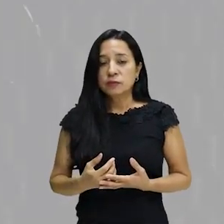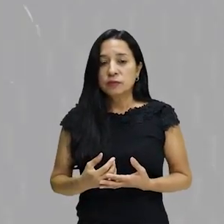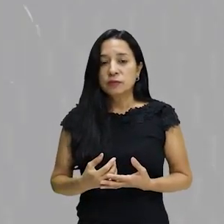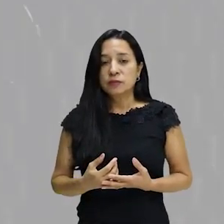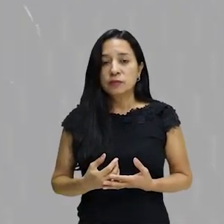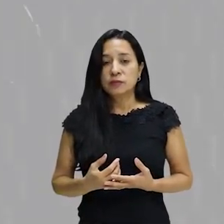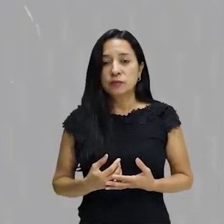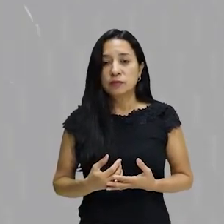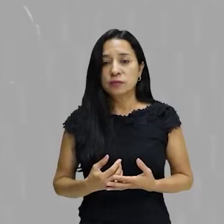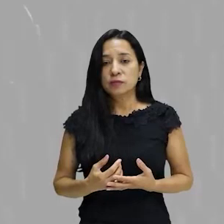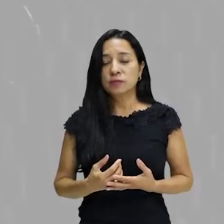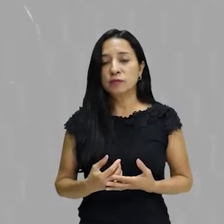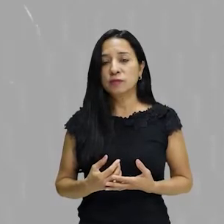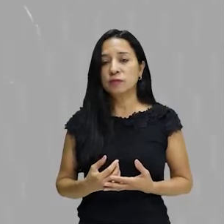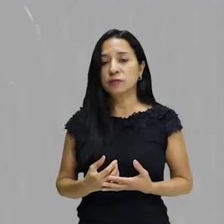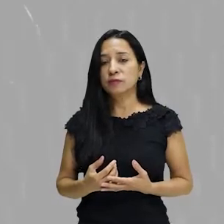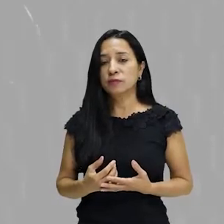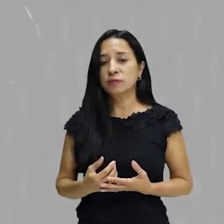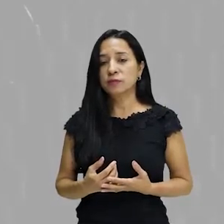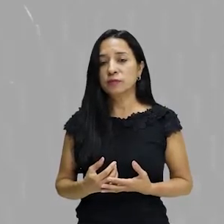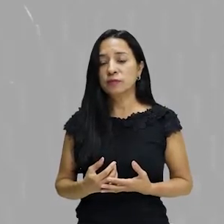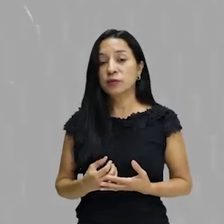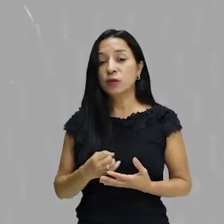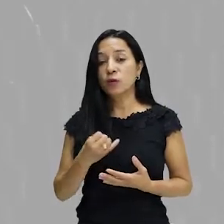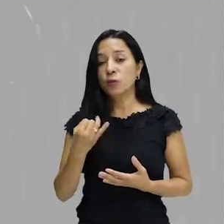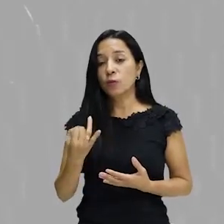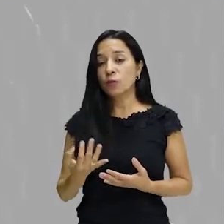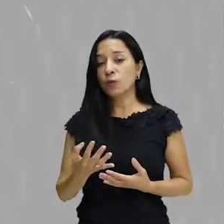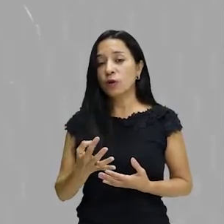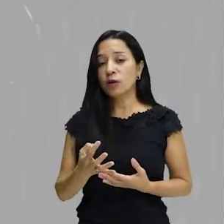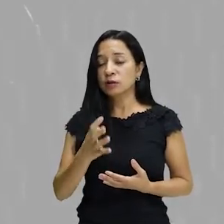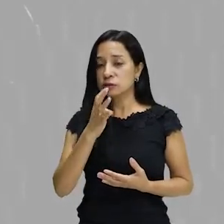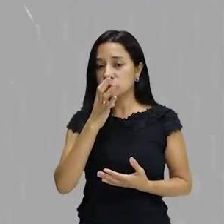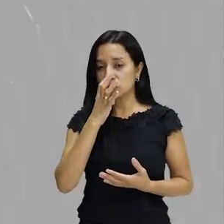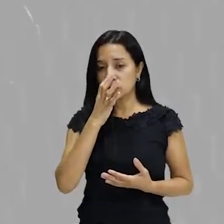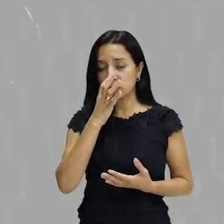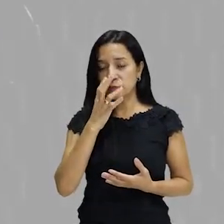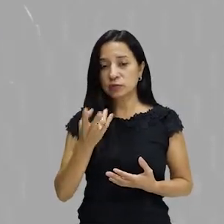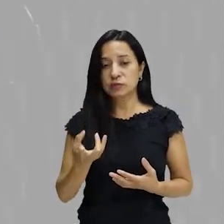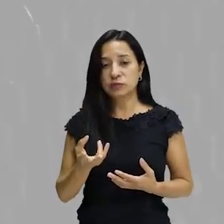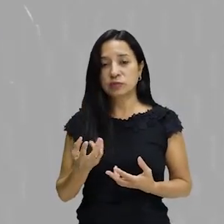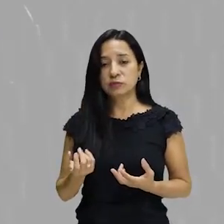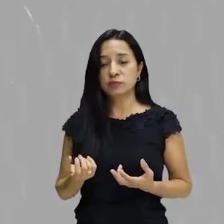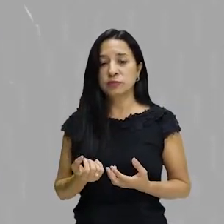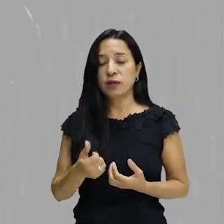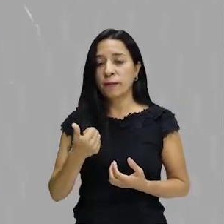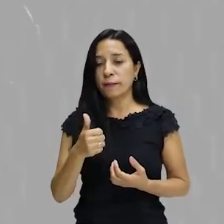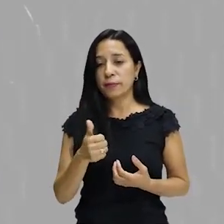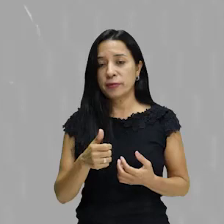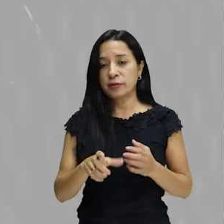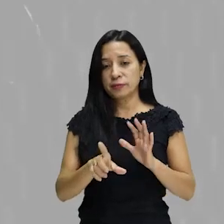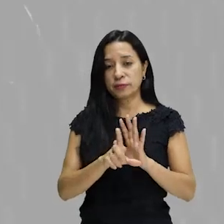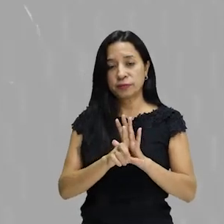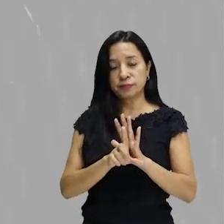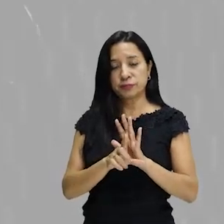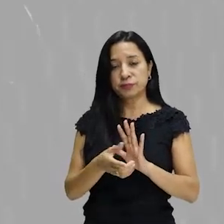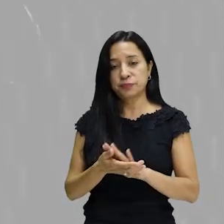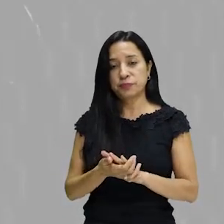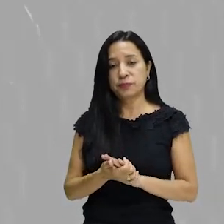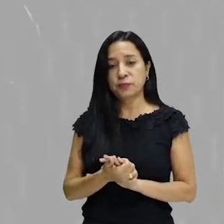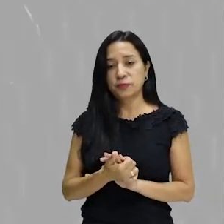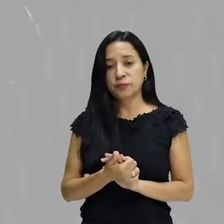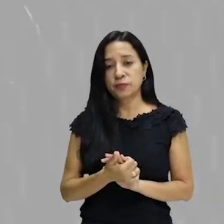Bom, quais são as observações quanto a essa lei das órbitas, né, que é a primeira lei de